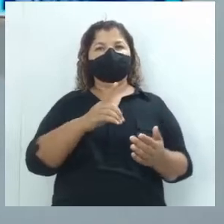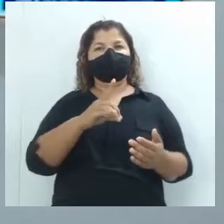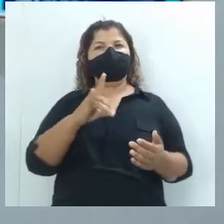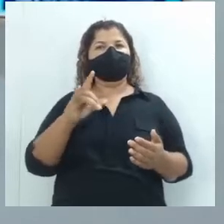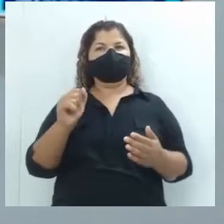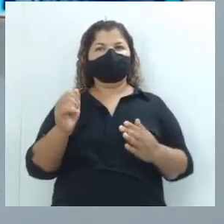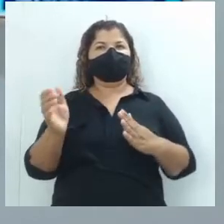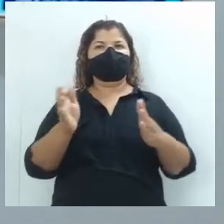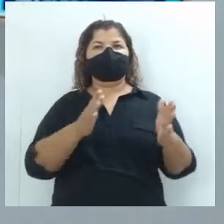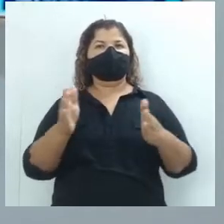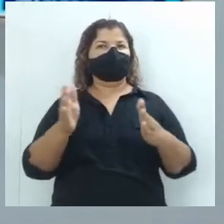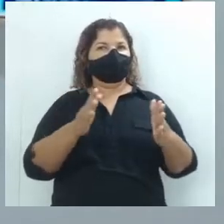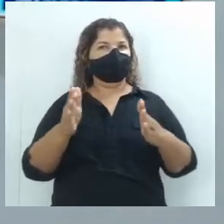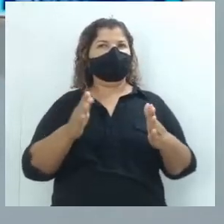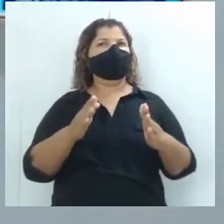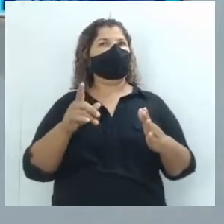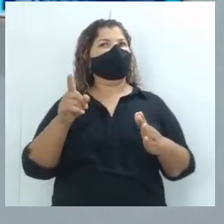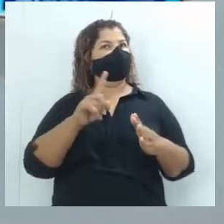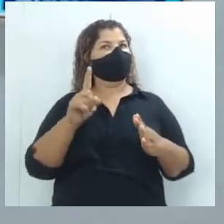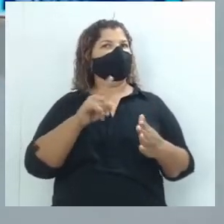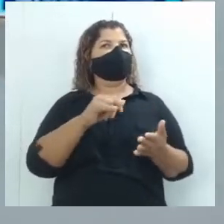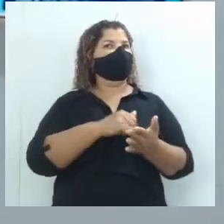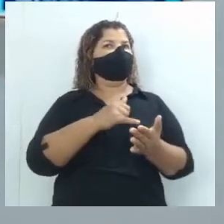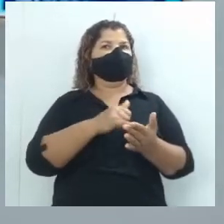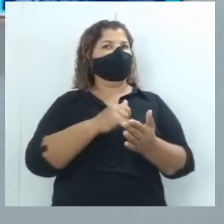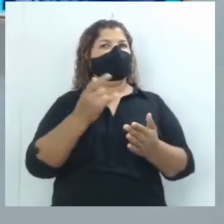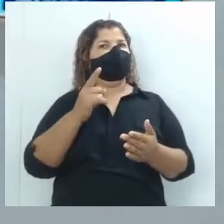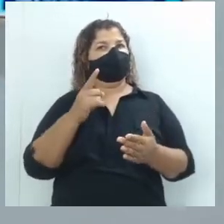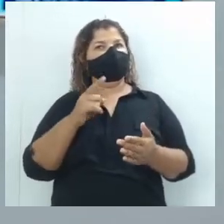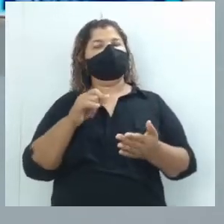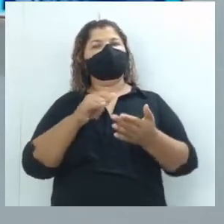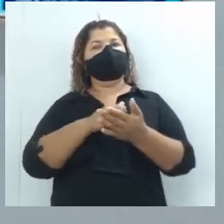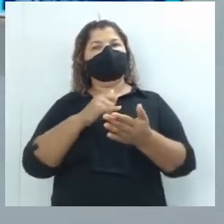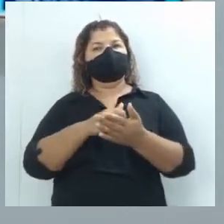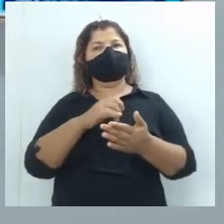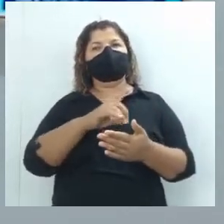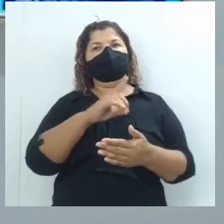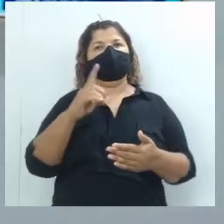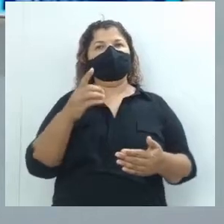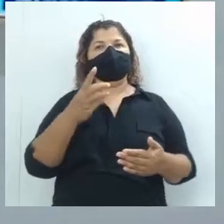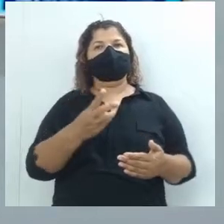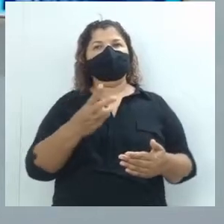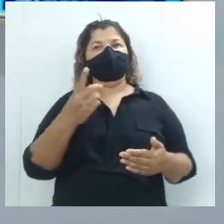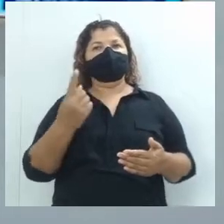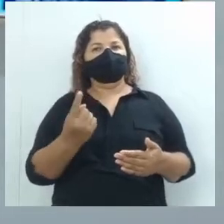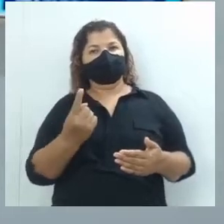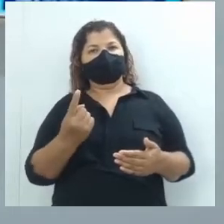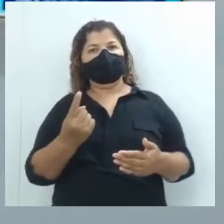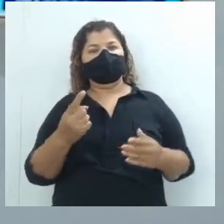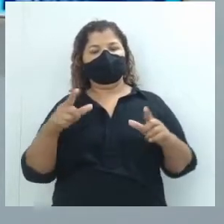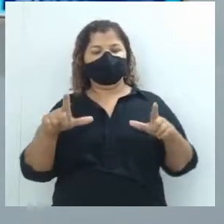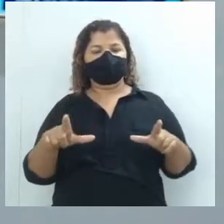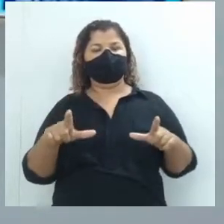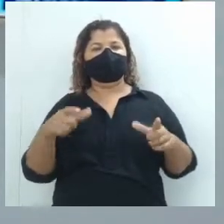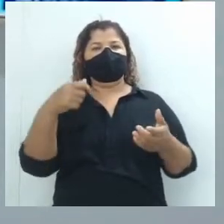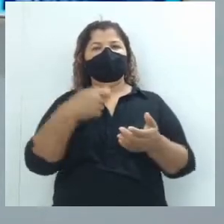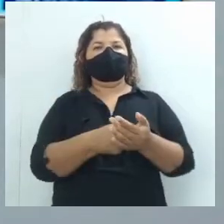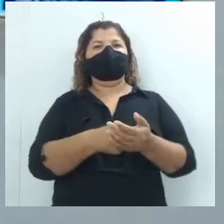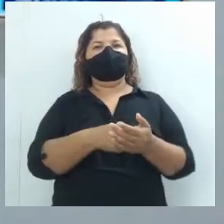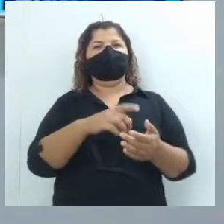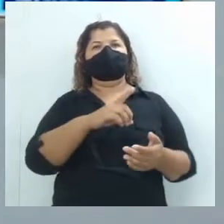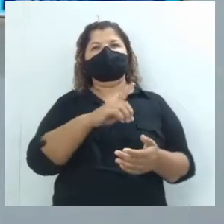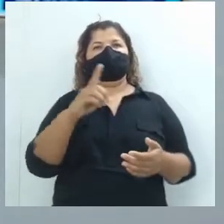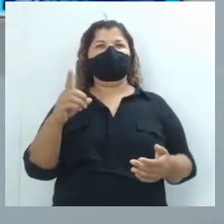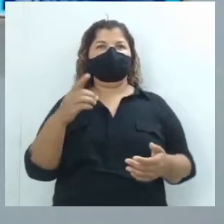pagamento até não é inscrição, tá? Você se inscreve até dia 31, mas o boleto para pagar a taxa vai até o